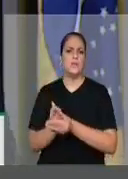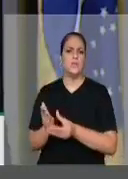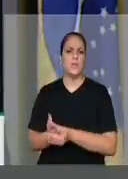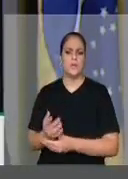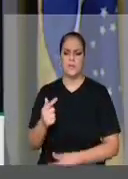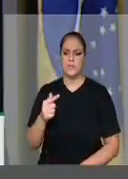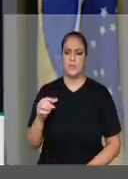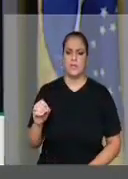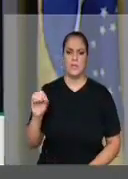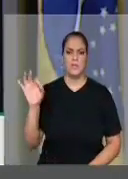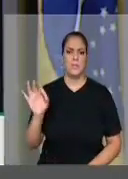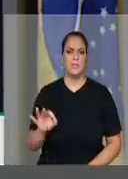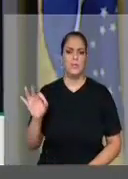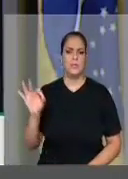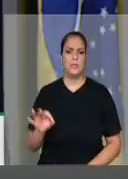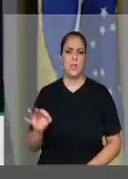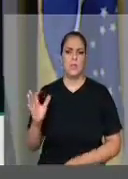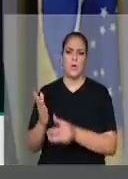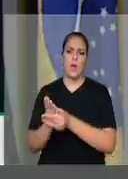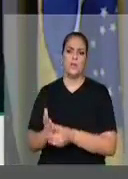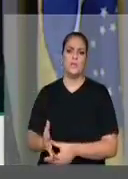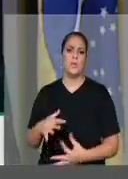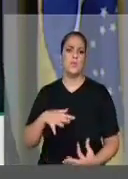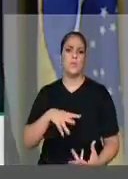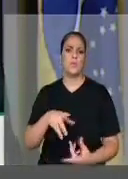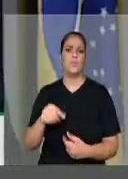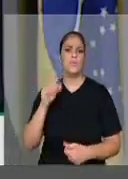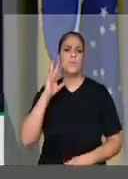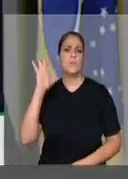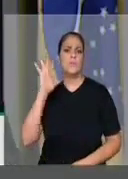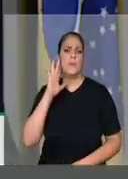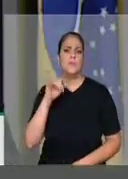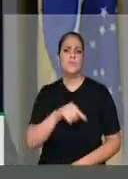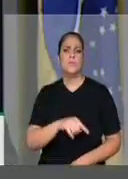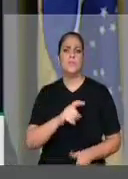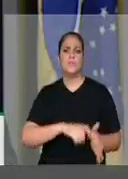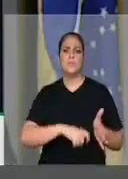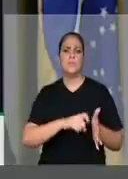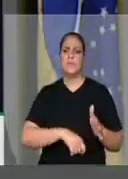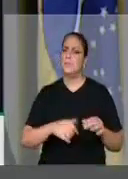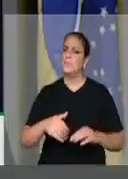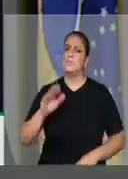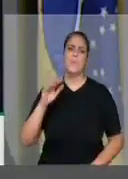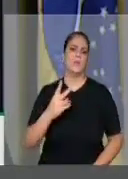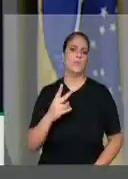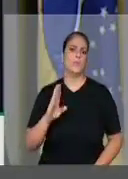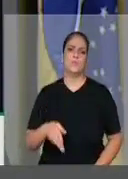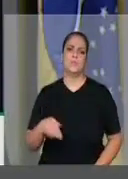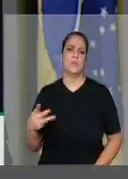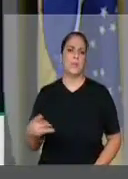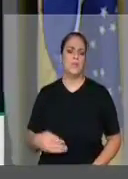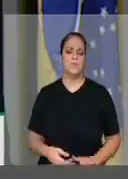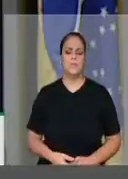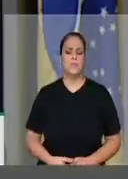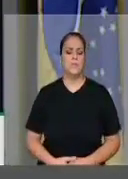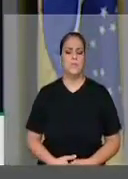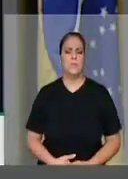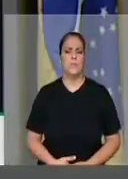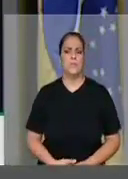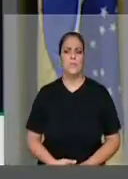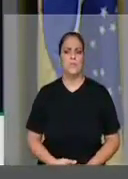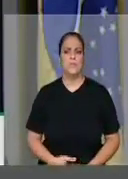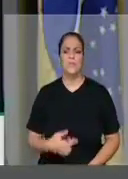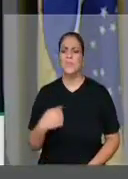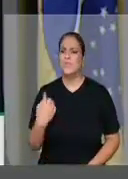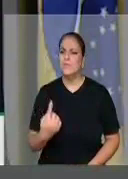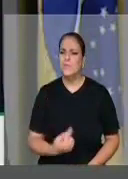representa 70% das ações no mundo, a tributária representa mais de 2/3. O que